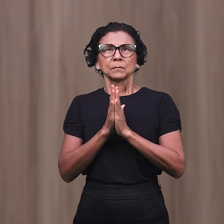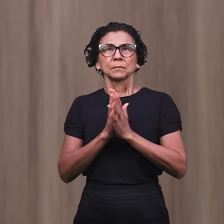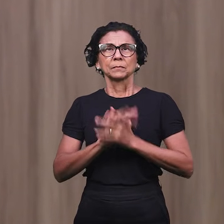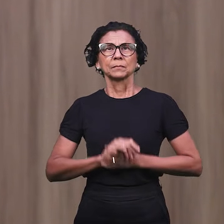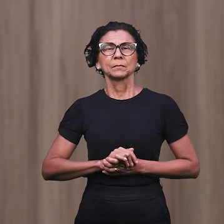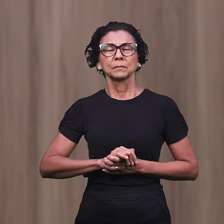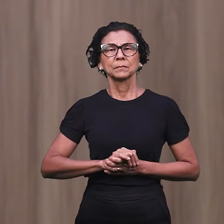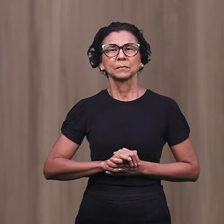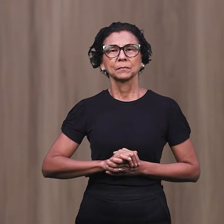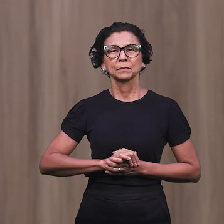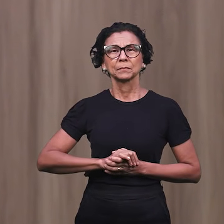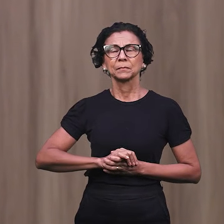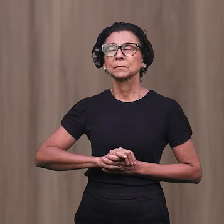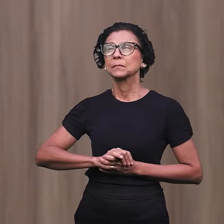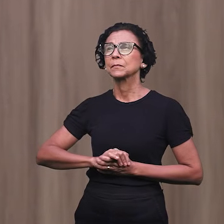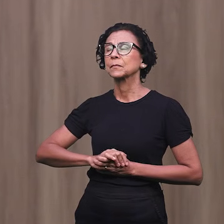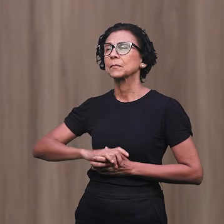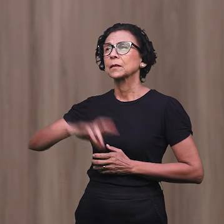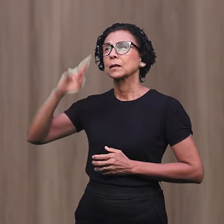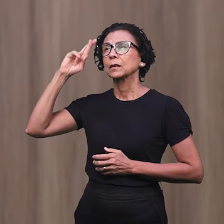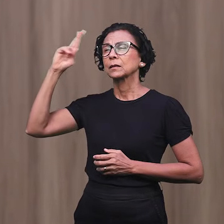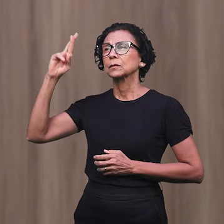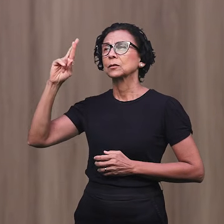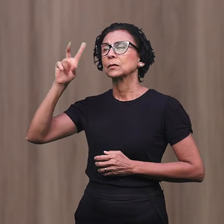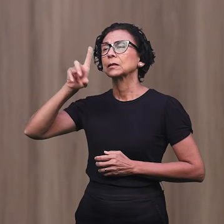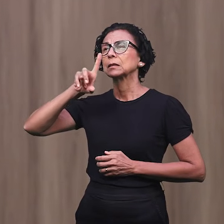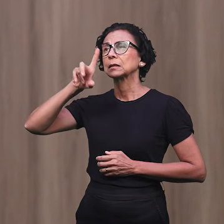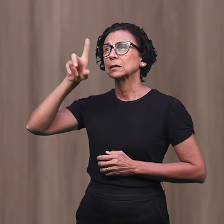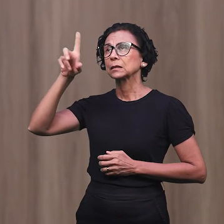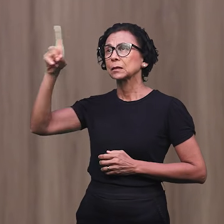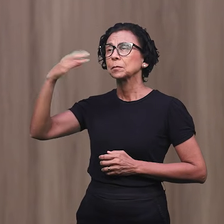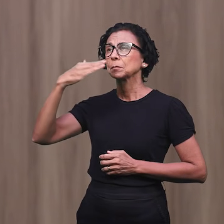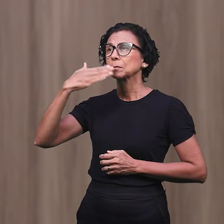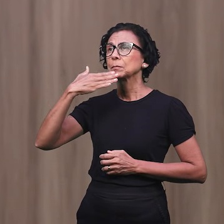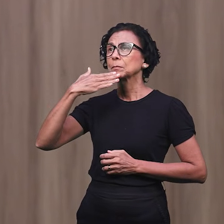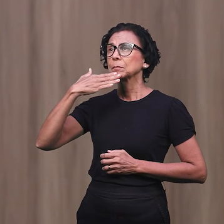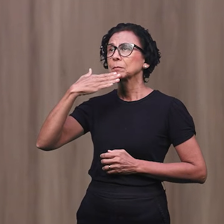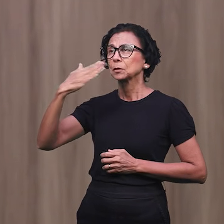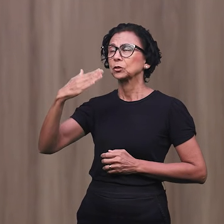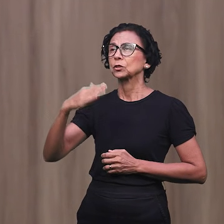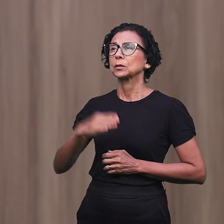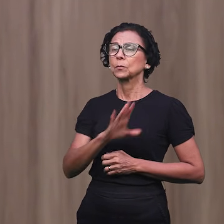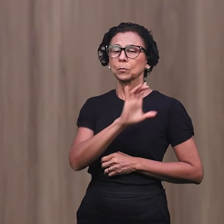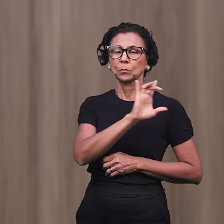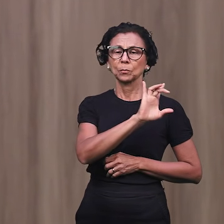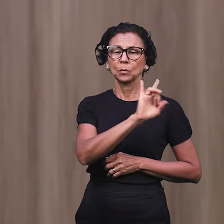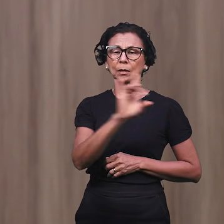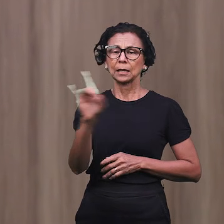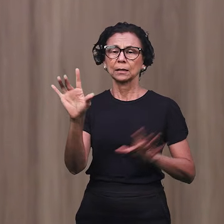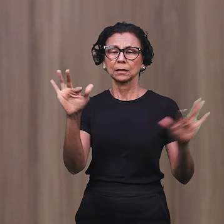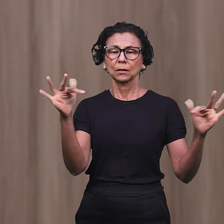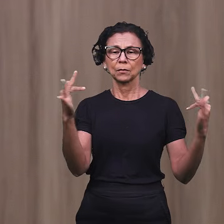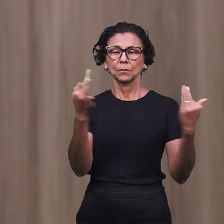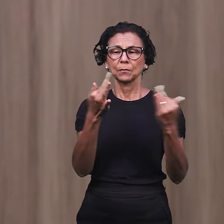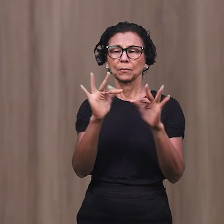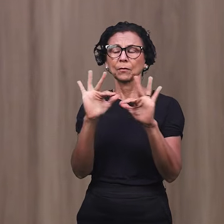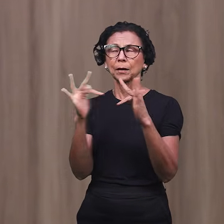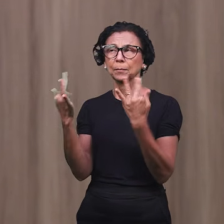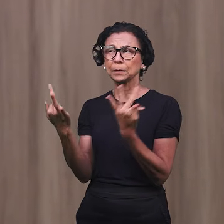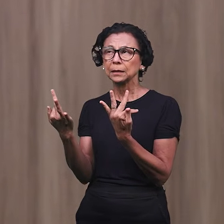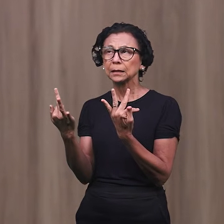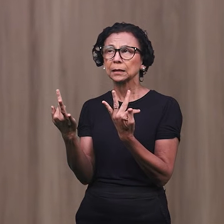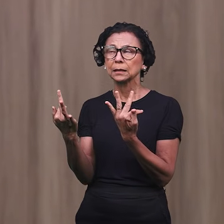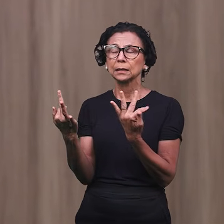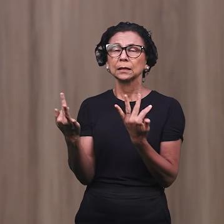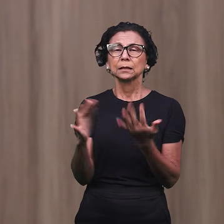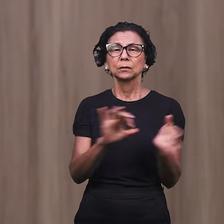intercedemos nesta hora em favor das famílias, especialmente que estão assistindo esse culto neste